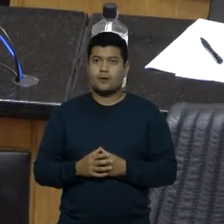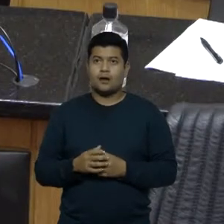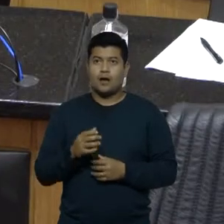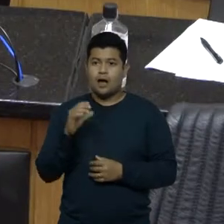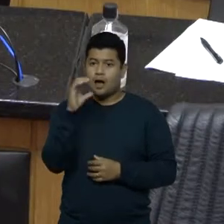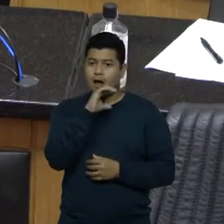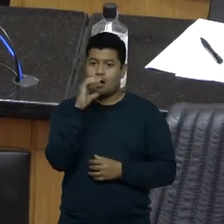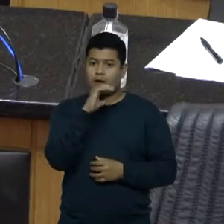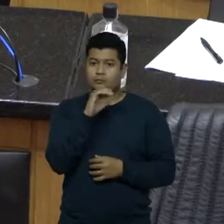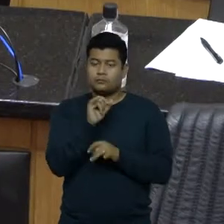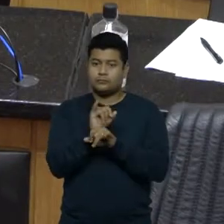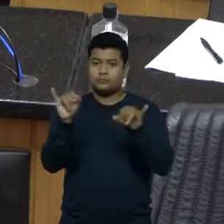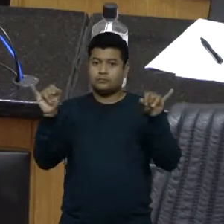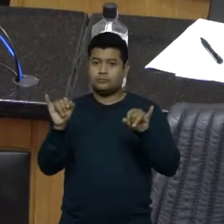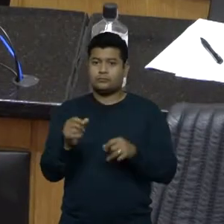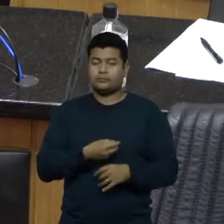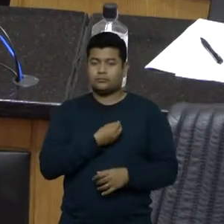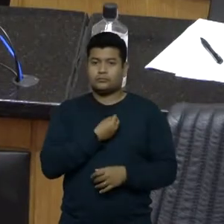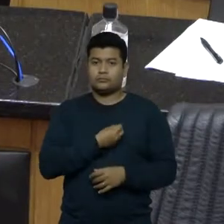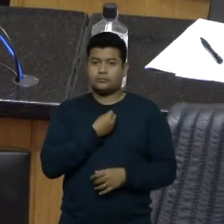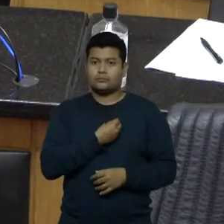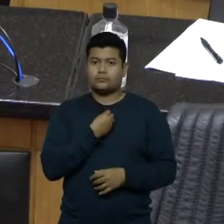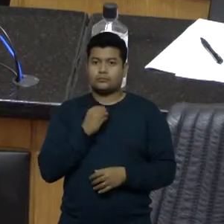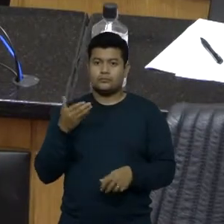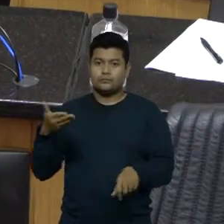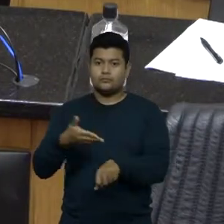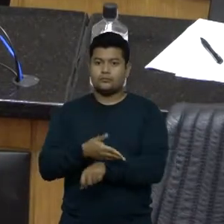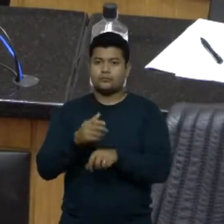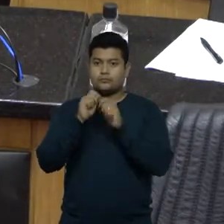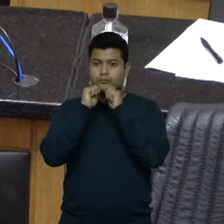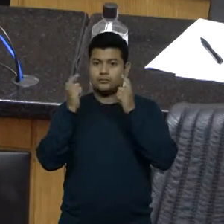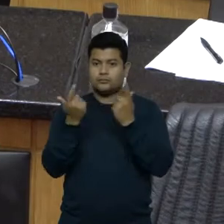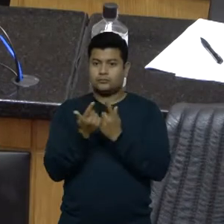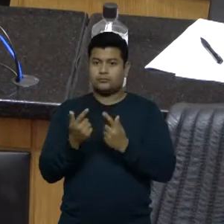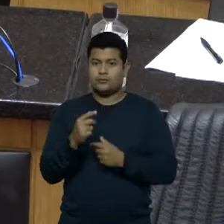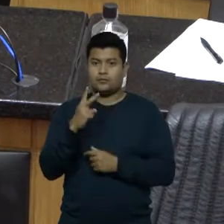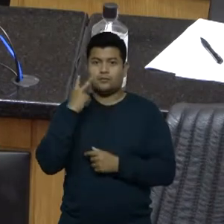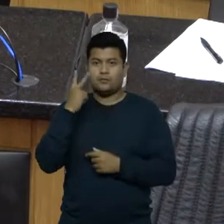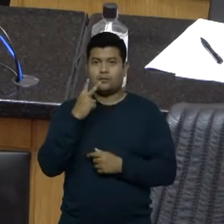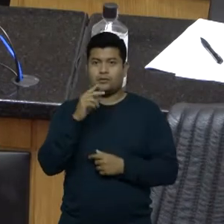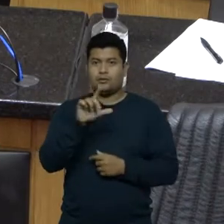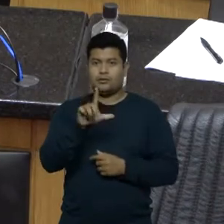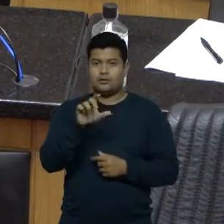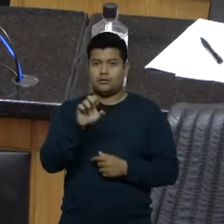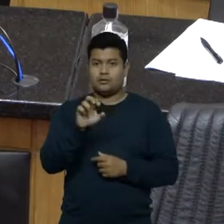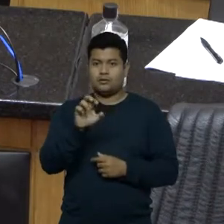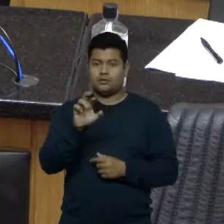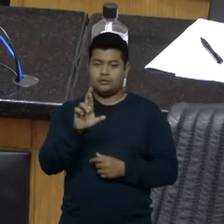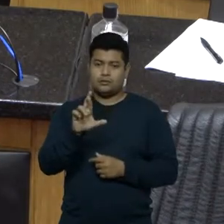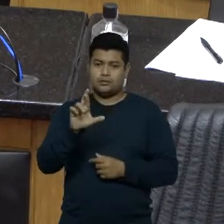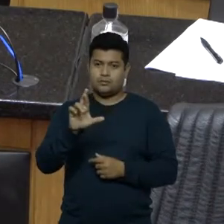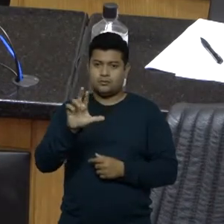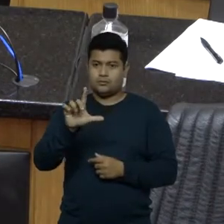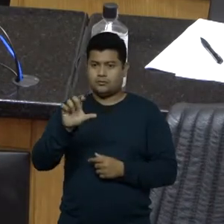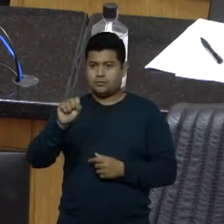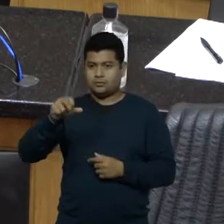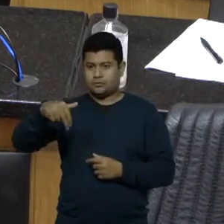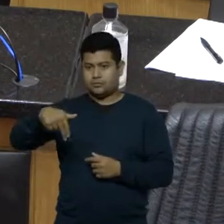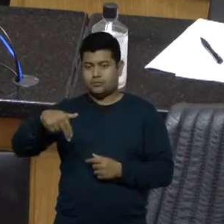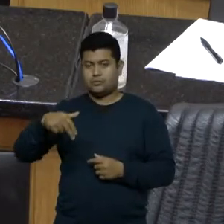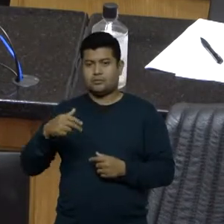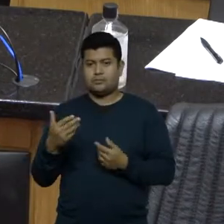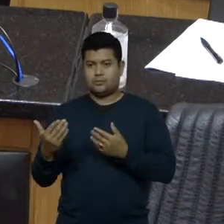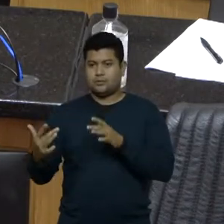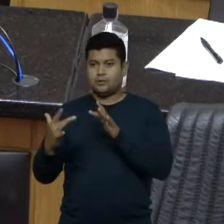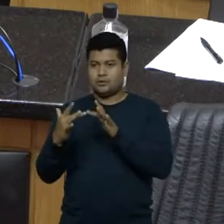apenas para anunciar a presença nessa casa do Vereador Nelson Carpes da Silveira lá da nossa cidade vizinha